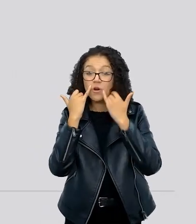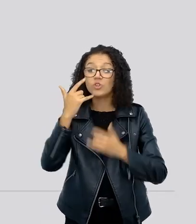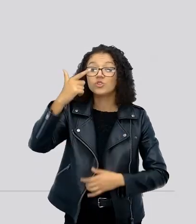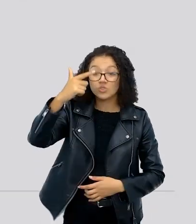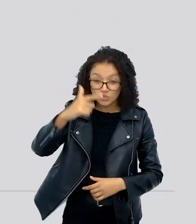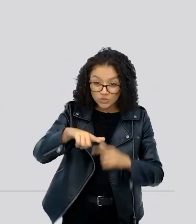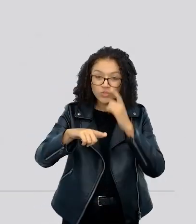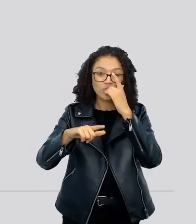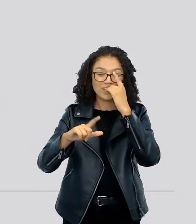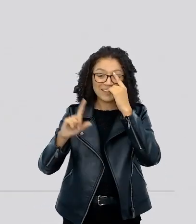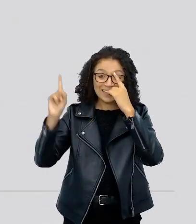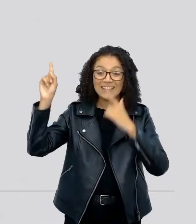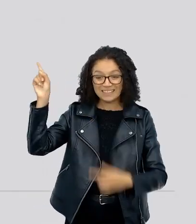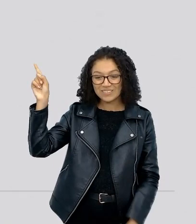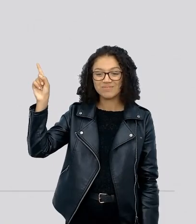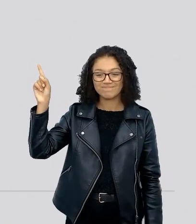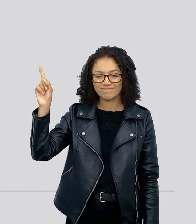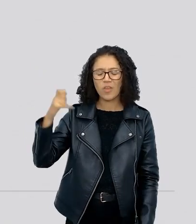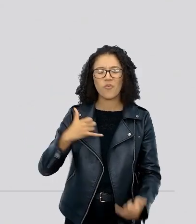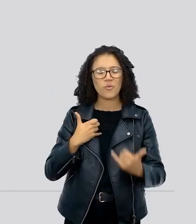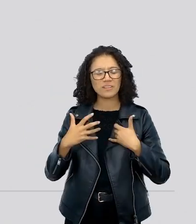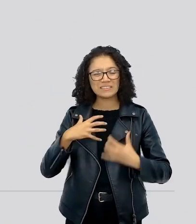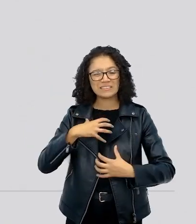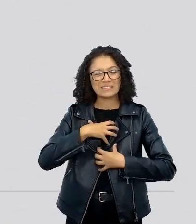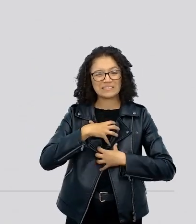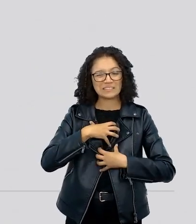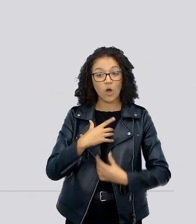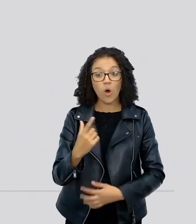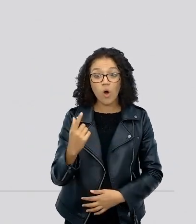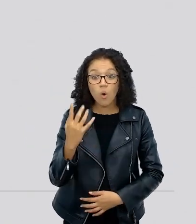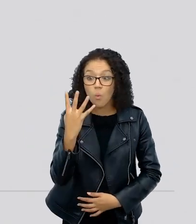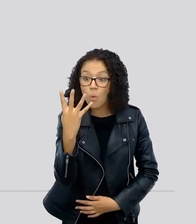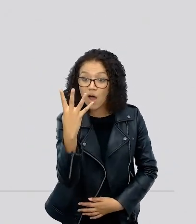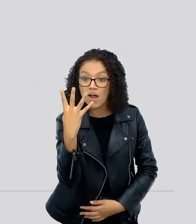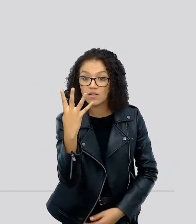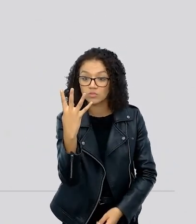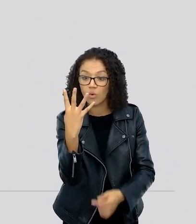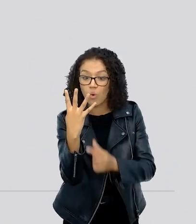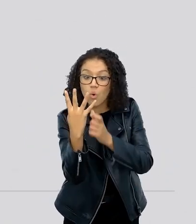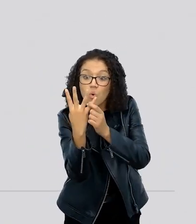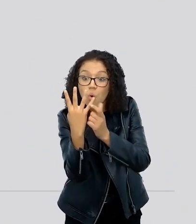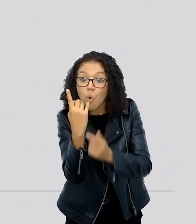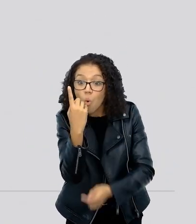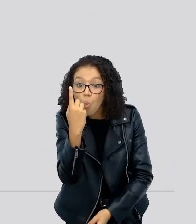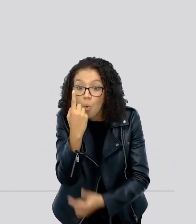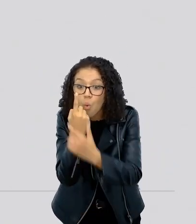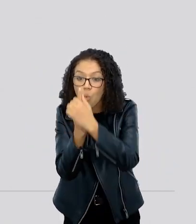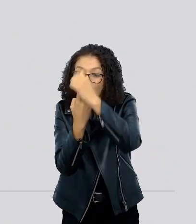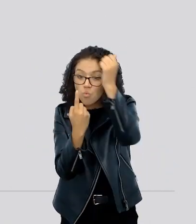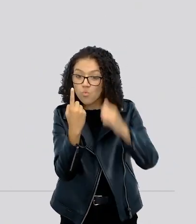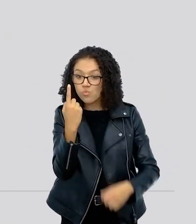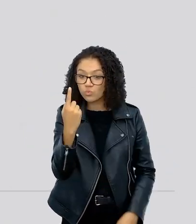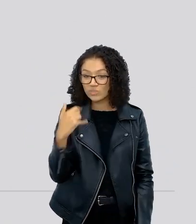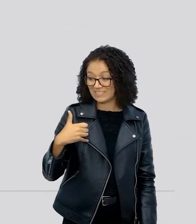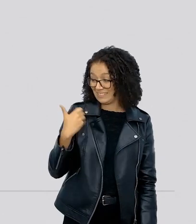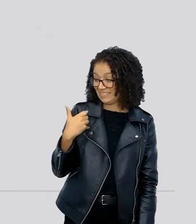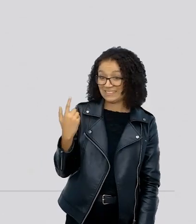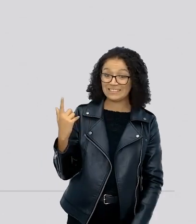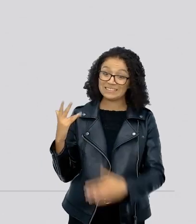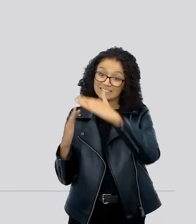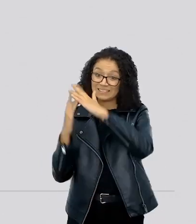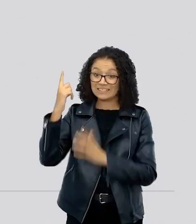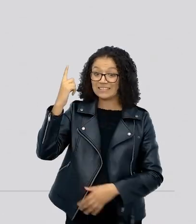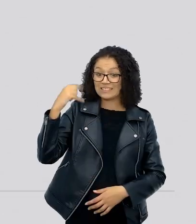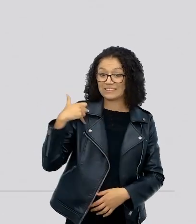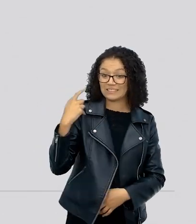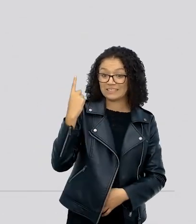esse é um dado que me choca muito. 1 a cada 4 homens de até 17 anos diz se